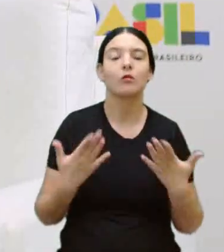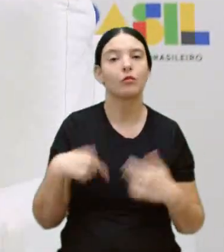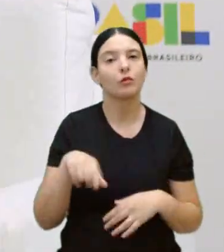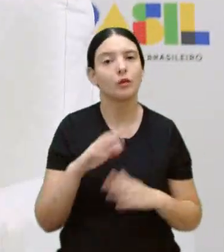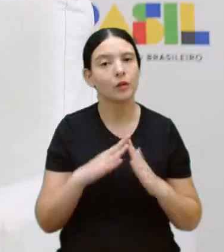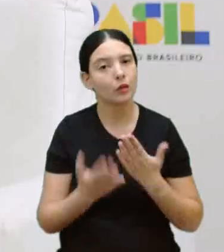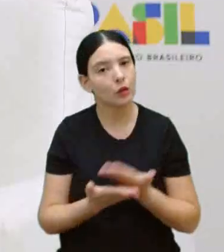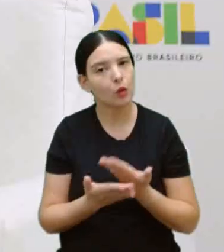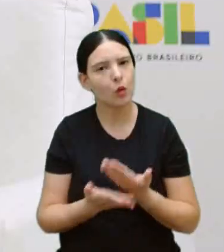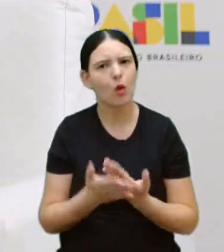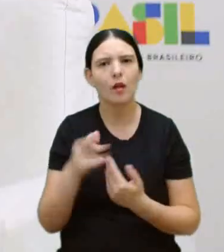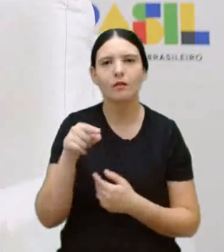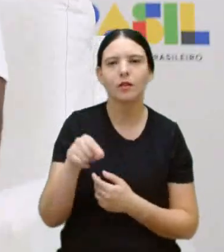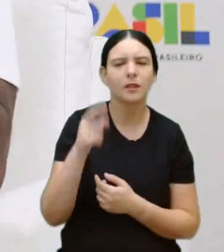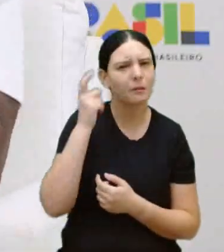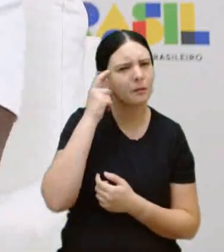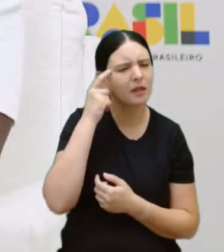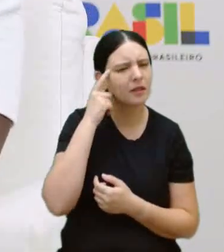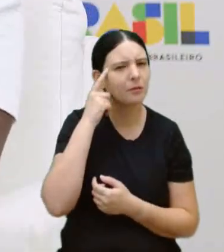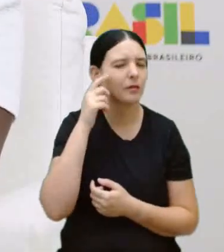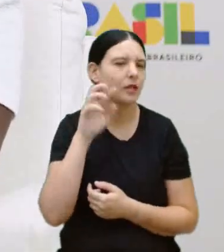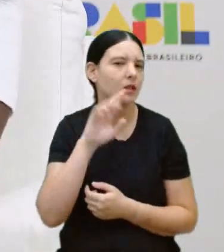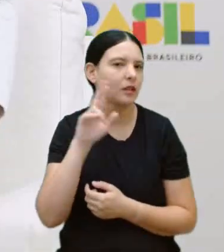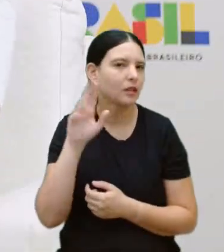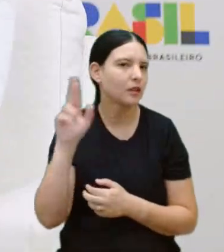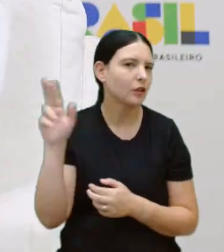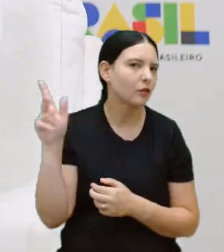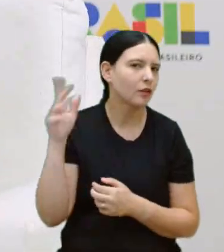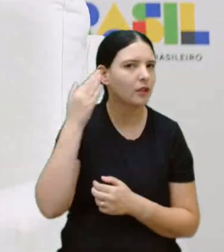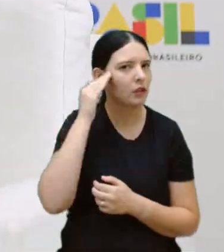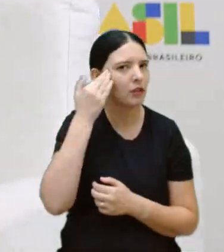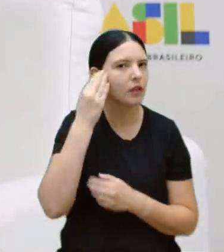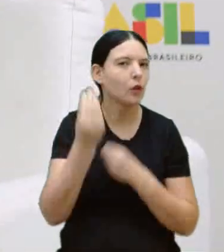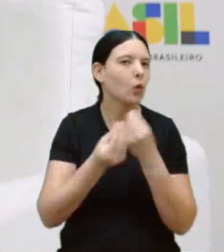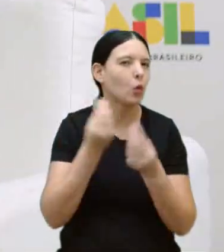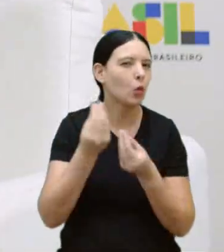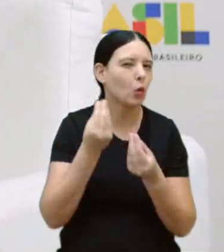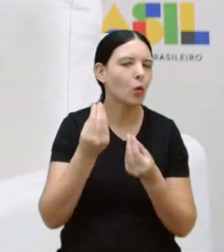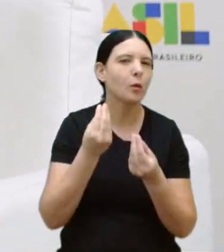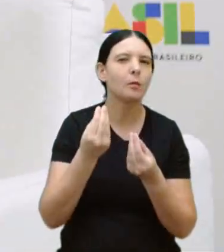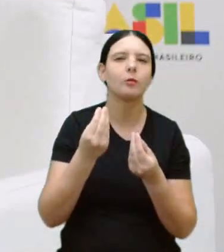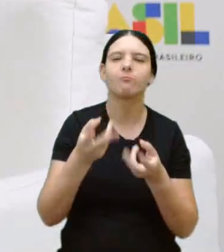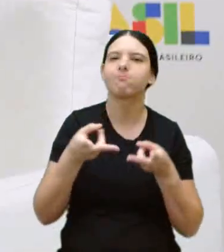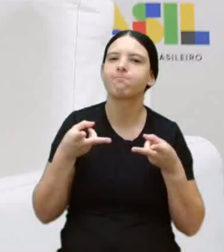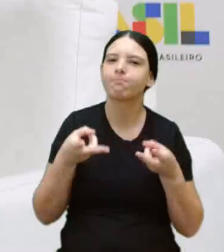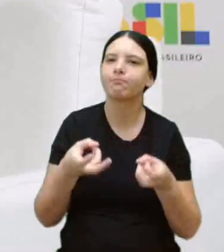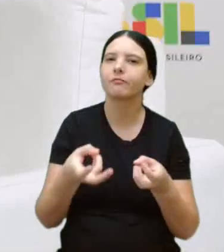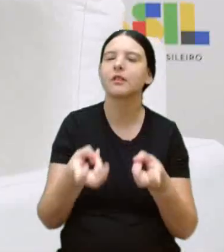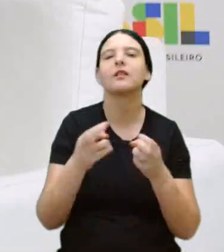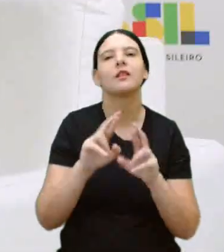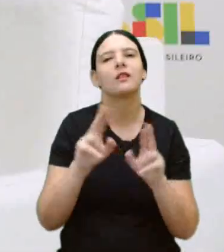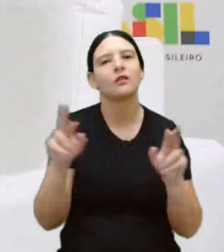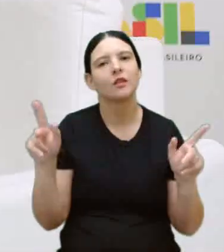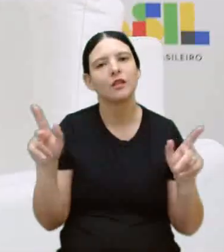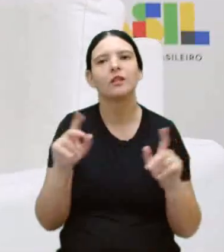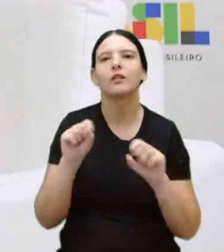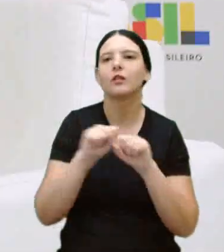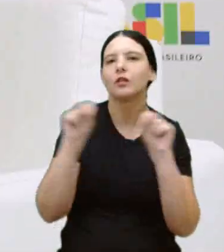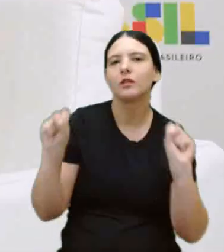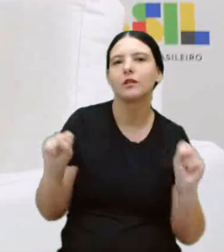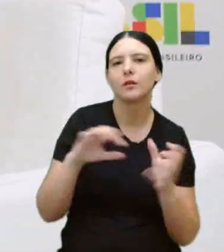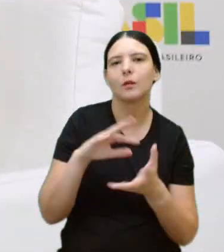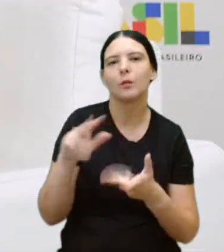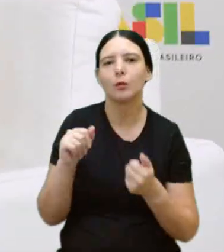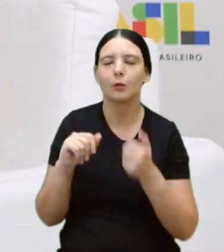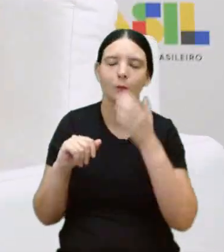ter uma lente diferente de entender os fenômenos, de compreender e sistematizar o mundo. A Amenemop é muito bom